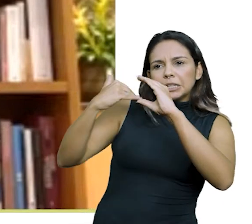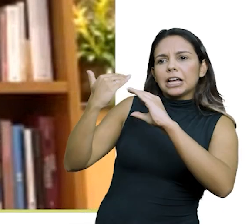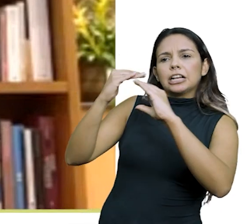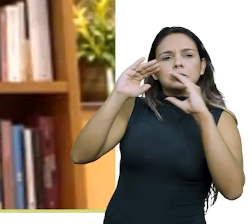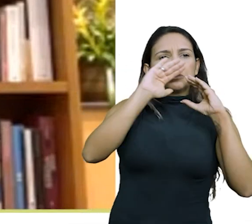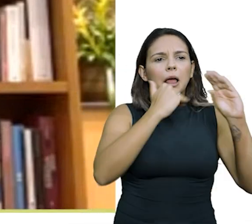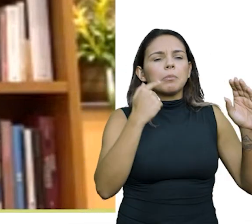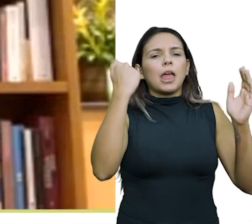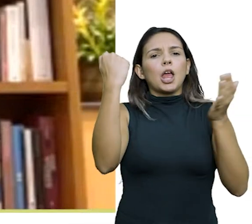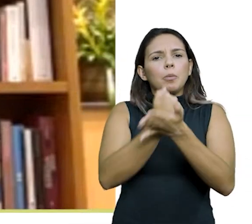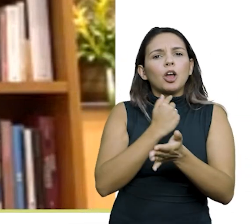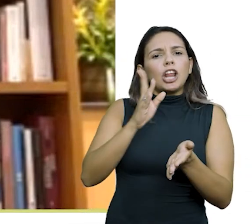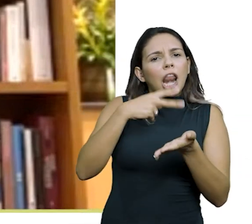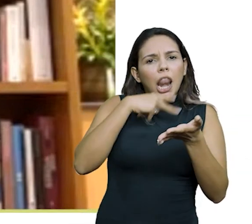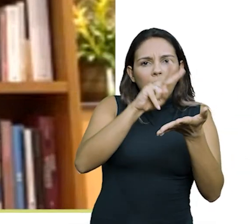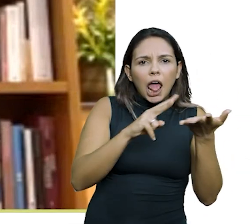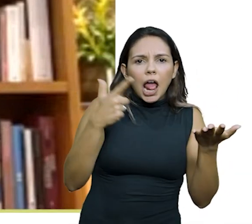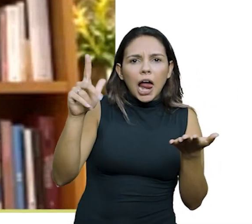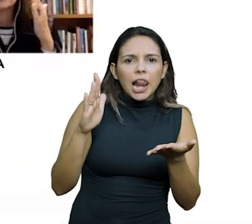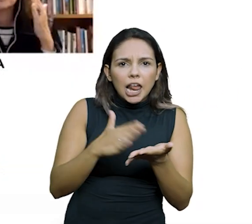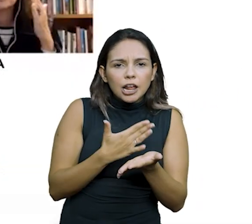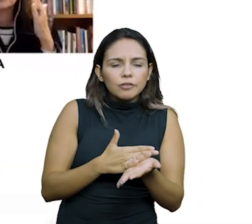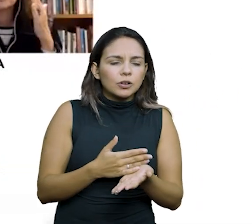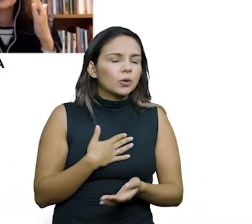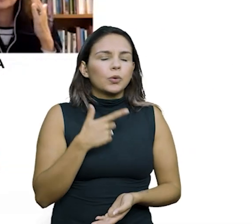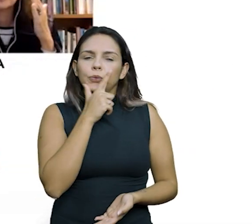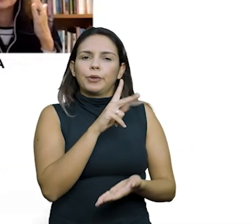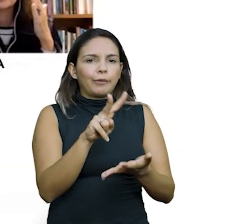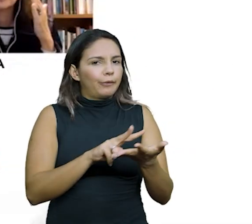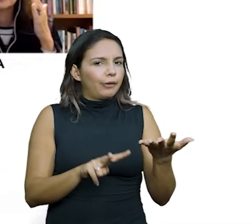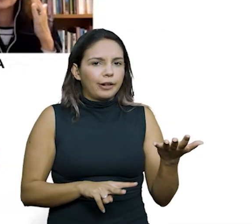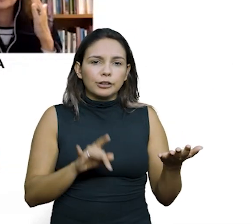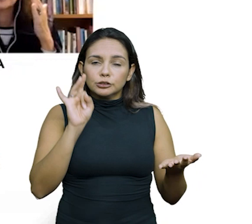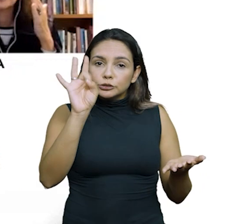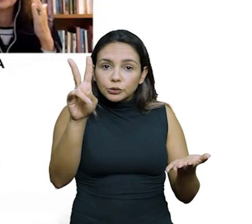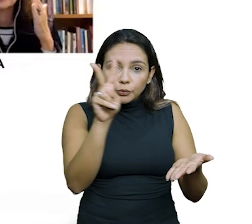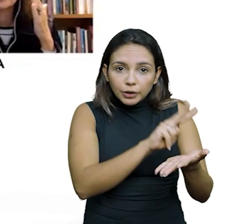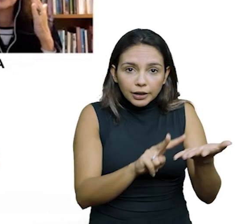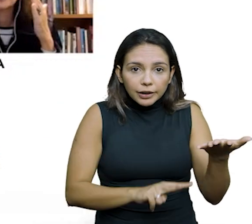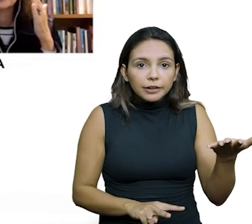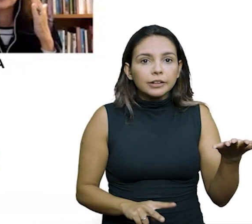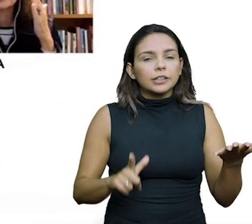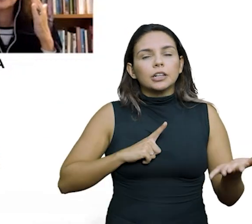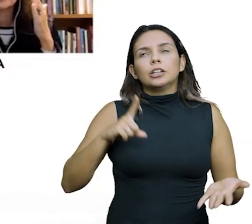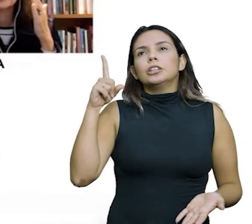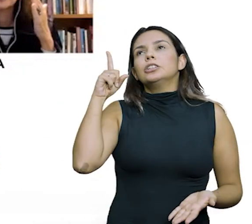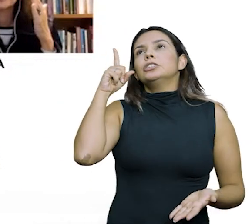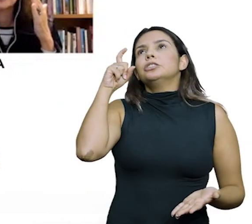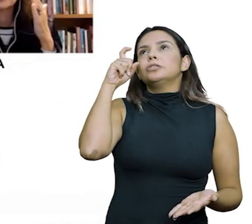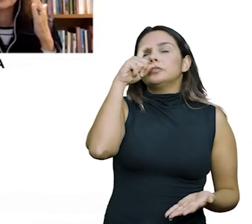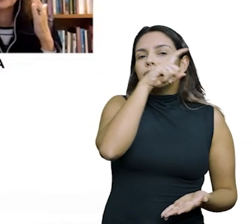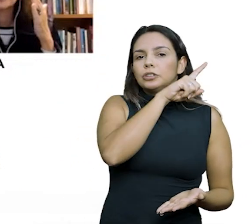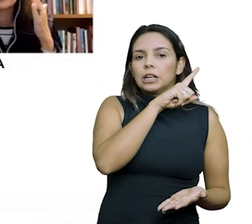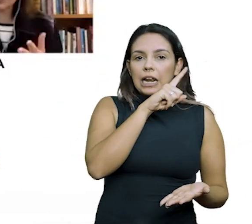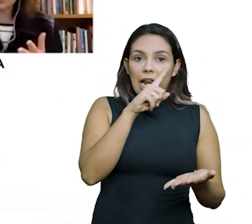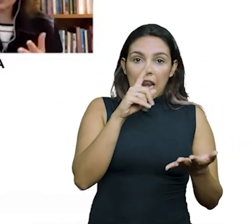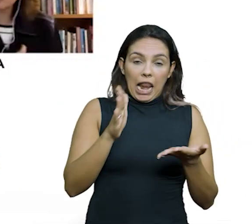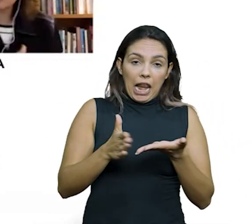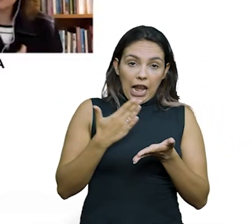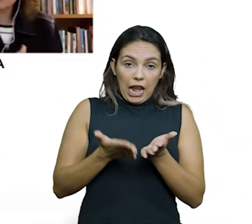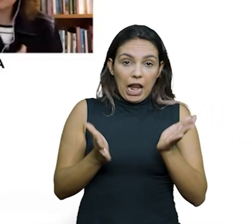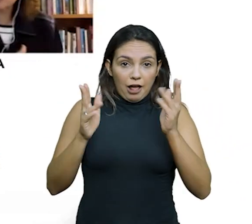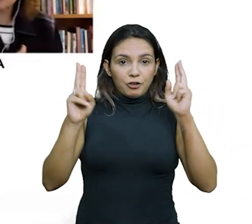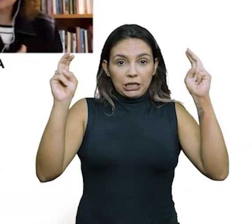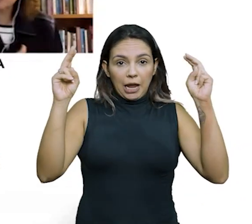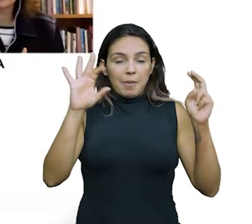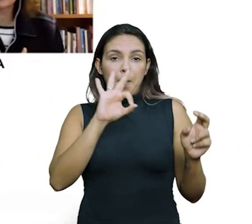meu livro? Eu quase morro de vergonha. Eu não estou conseguindo ler. Eu só leio, com dificuldade, livros